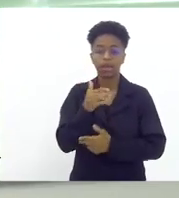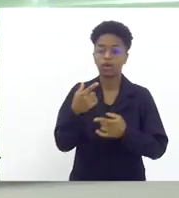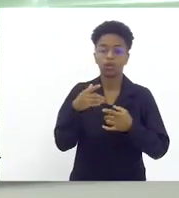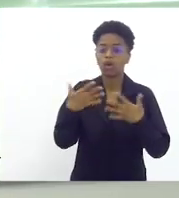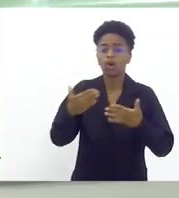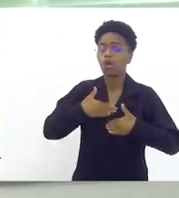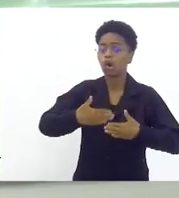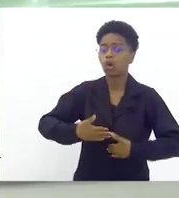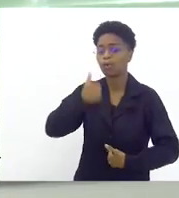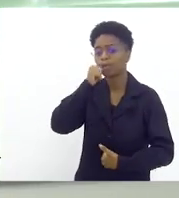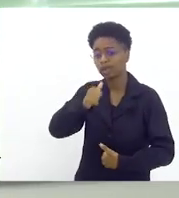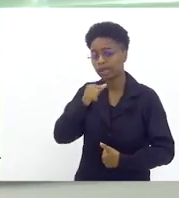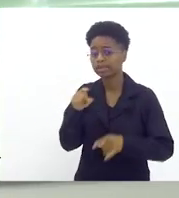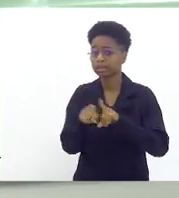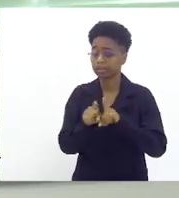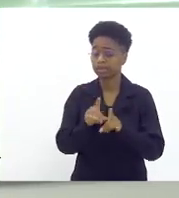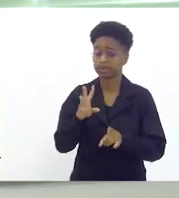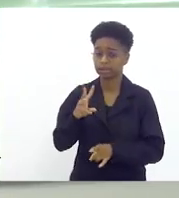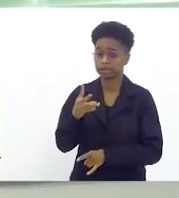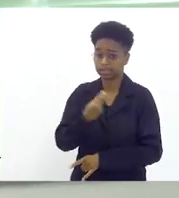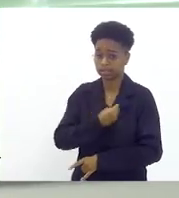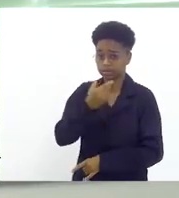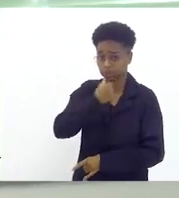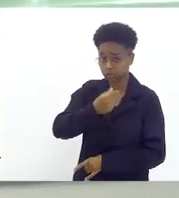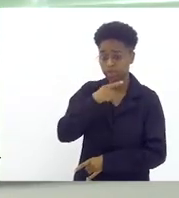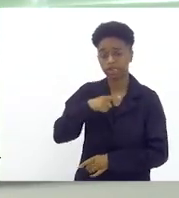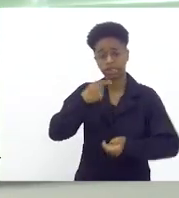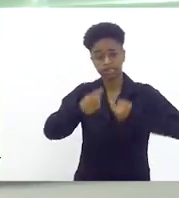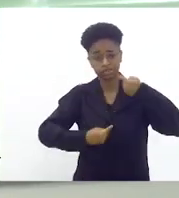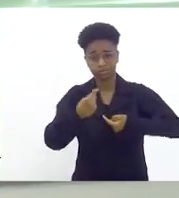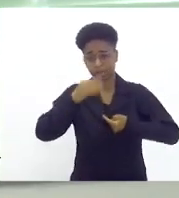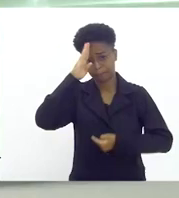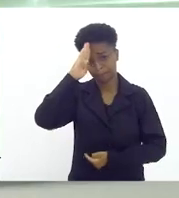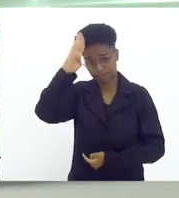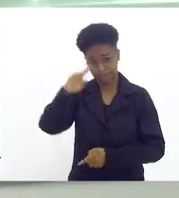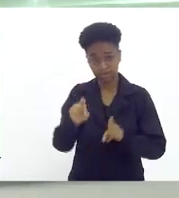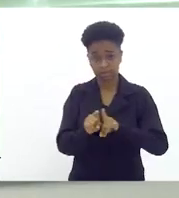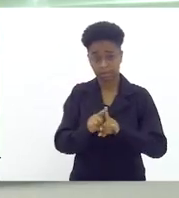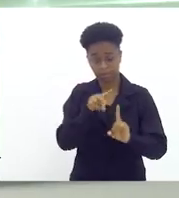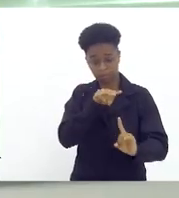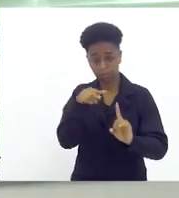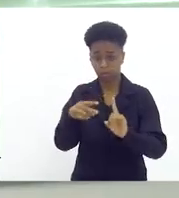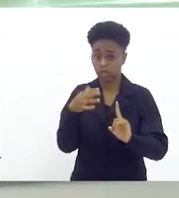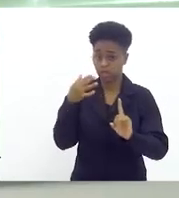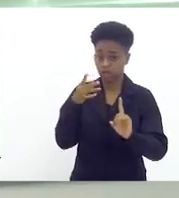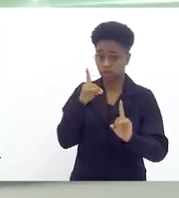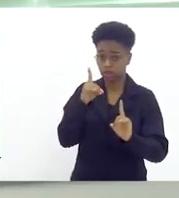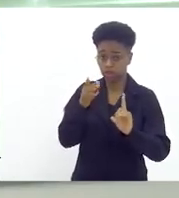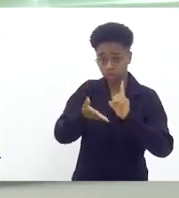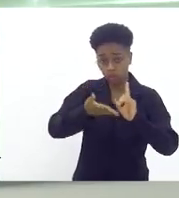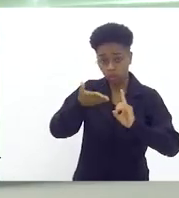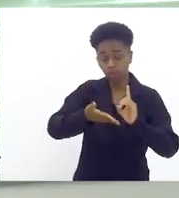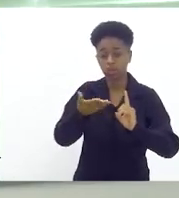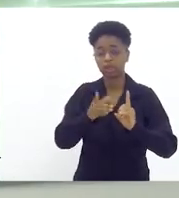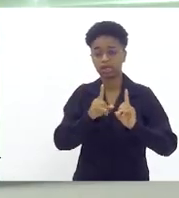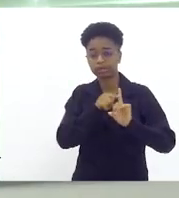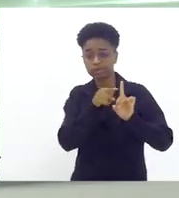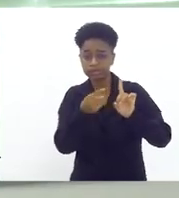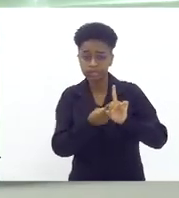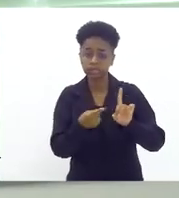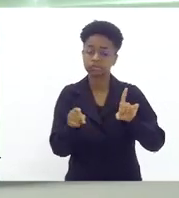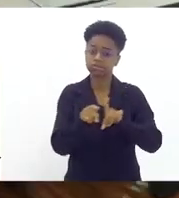corpos são esses? E os transmasculinos trazem um debate essencial desde a perspectiva da doula, a gestação, né?